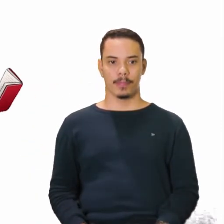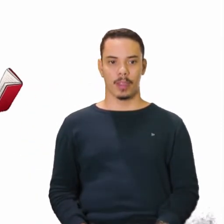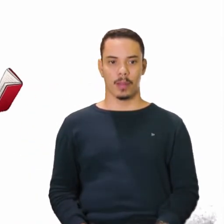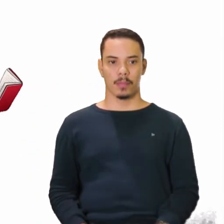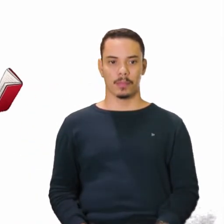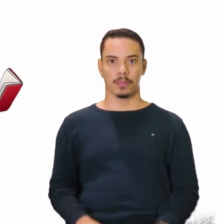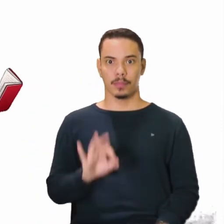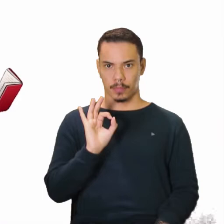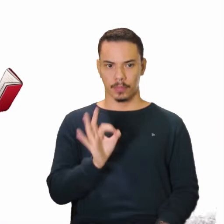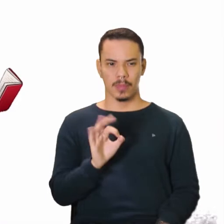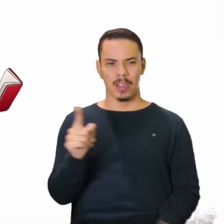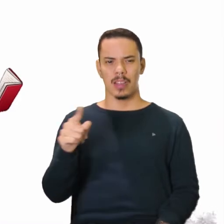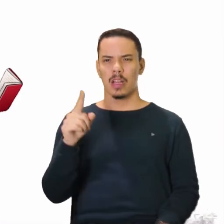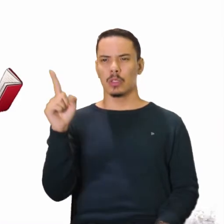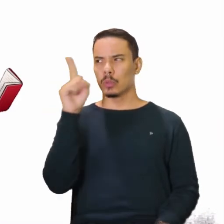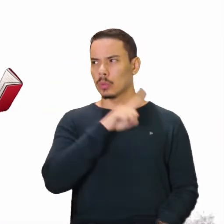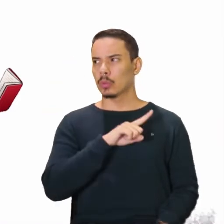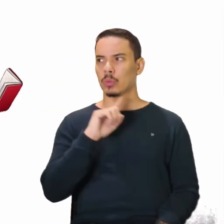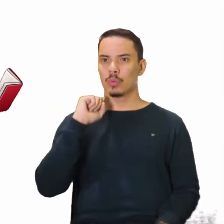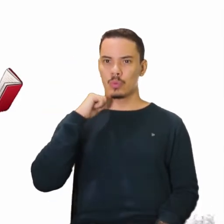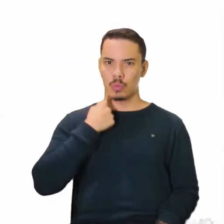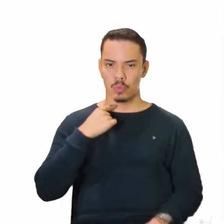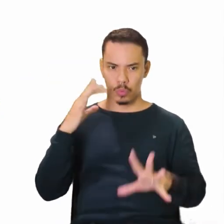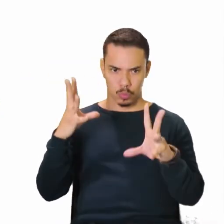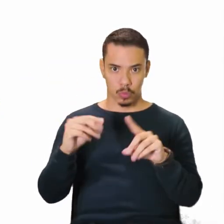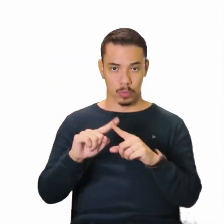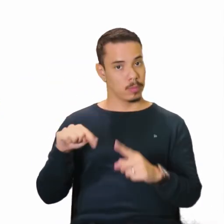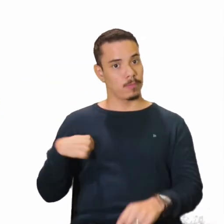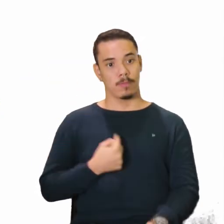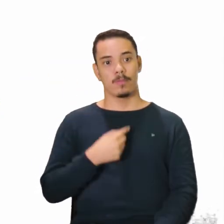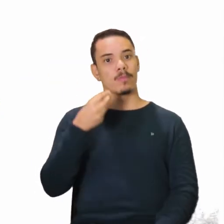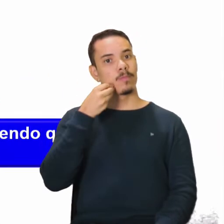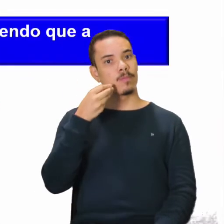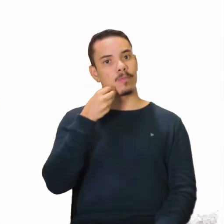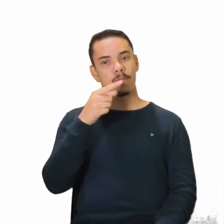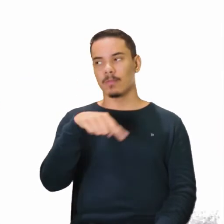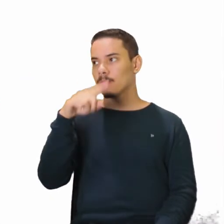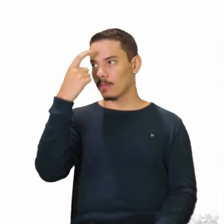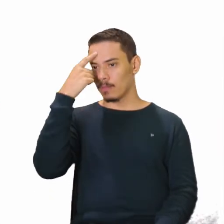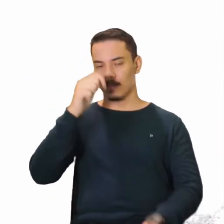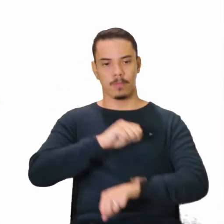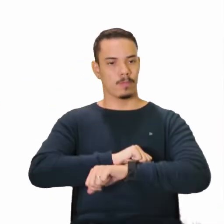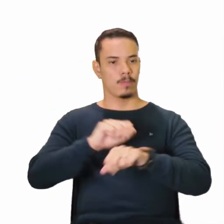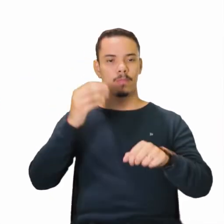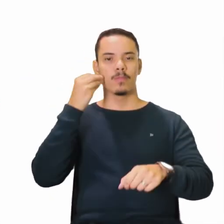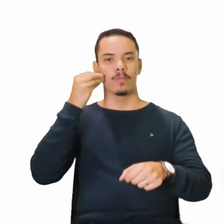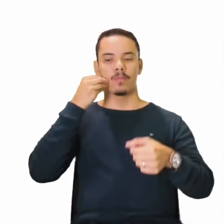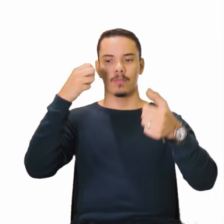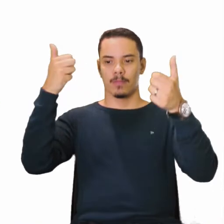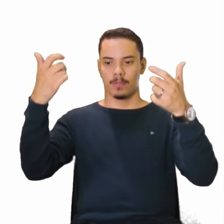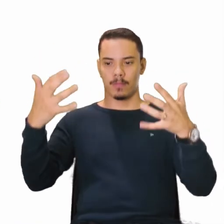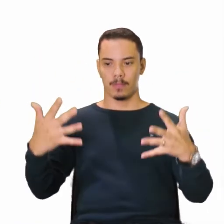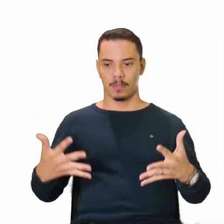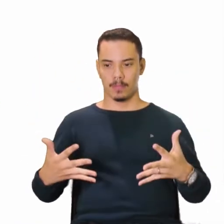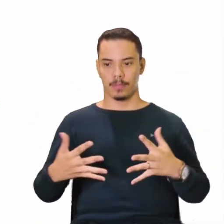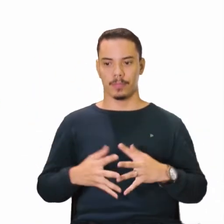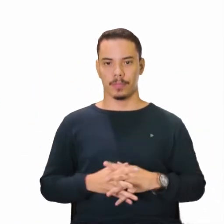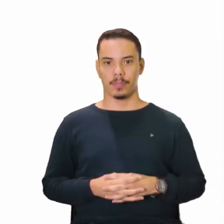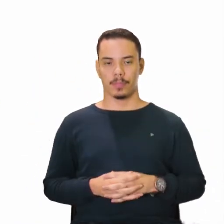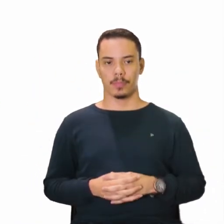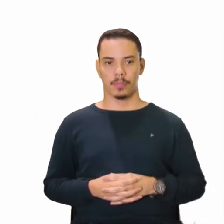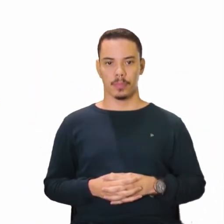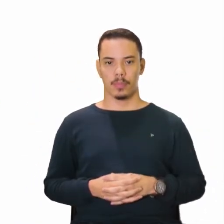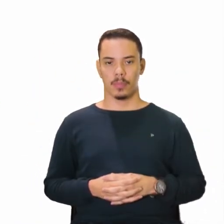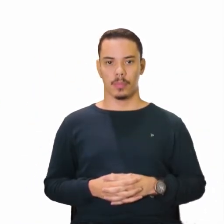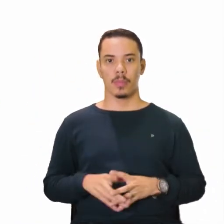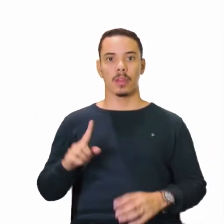Beleza, ficou rabiscado o quadro, mas a gente está tentando deixar para você o mais explicativo possível, tá? Beleza.